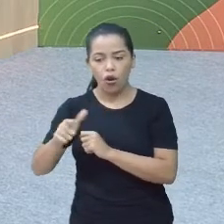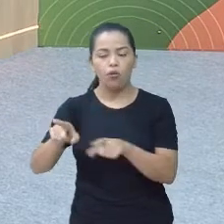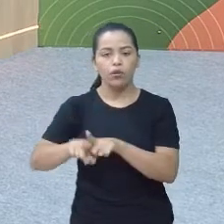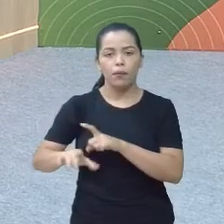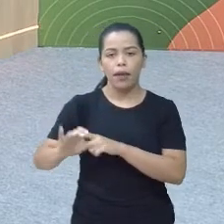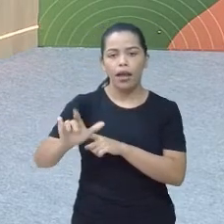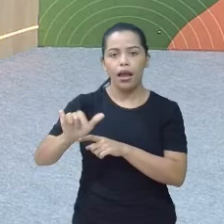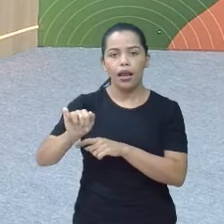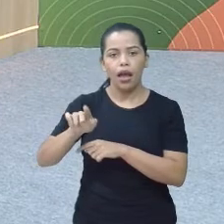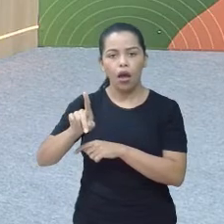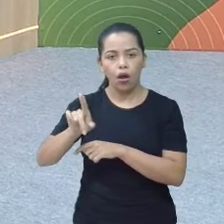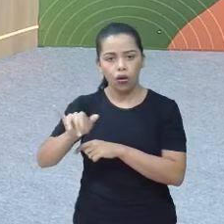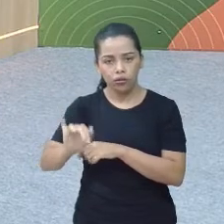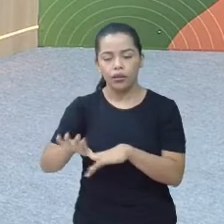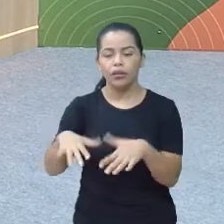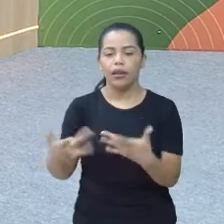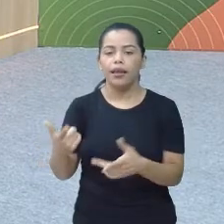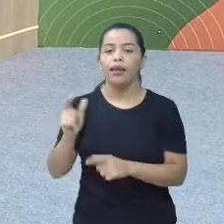as plantinhas, elas